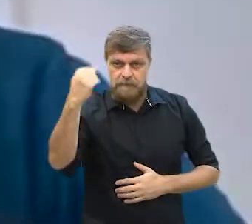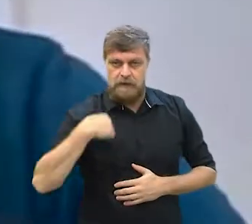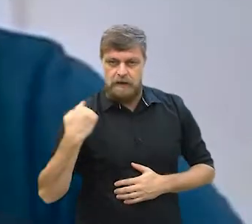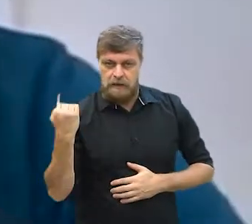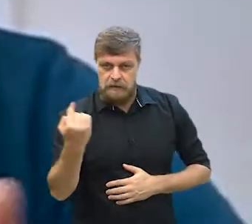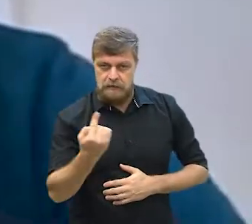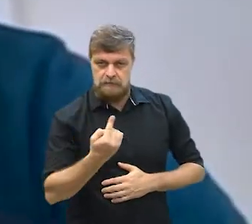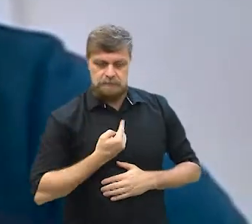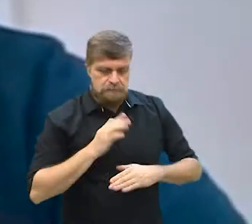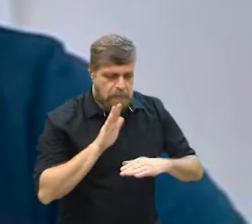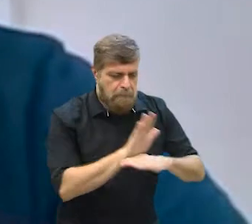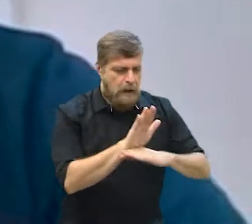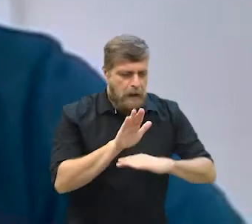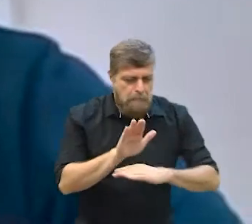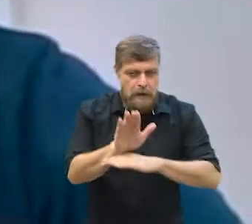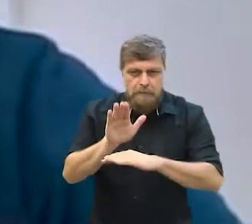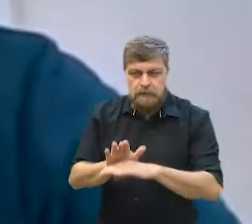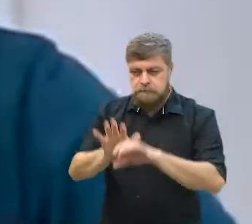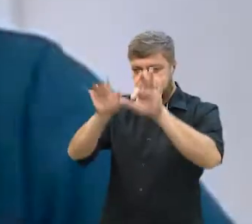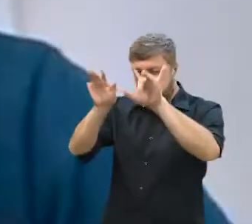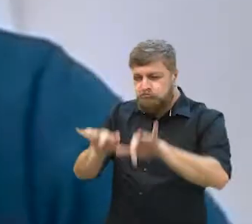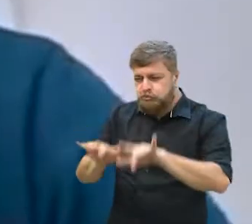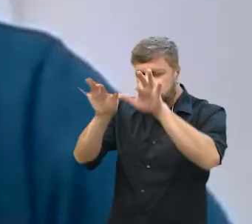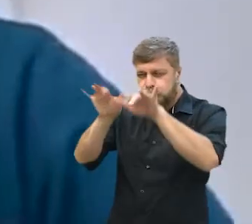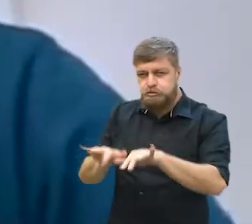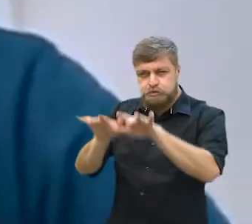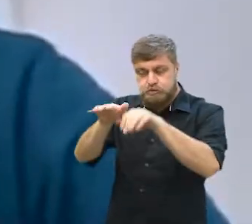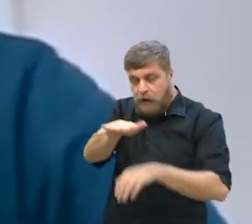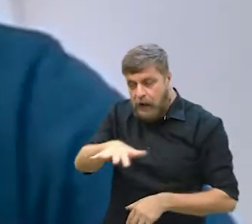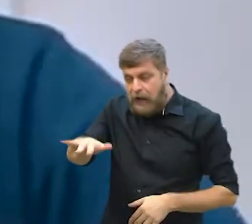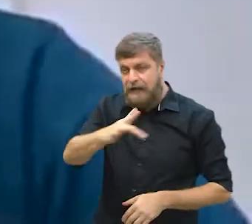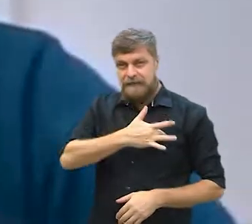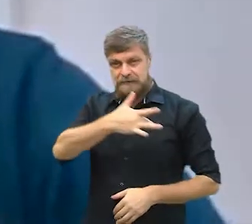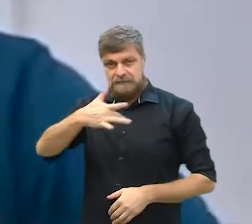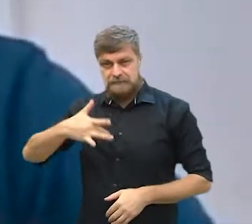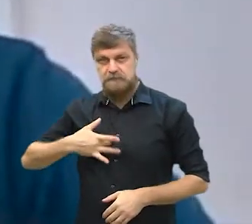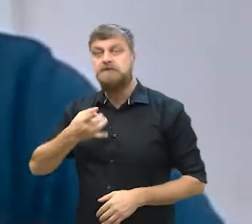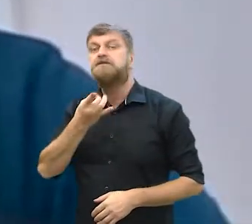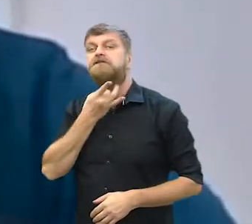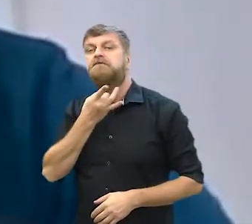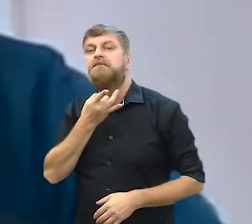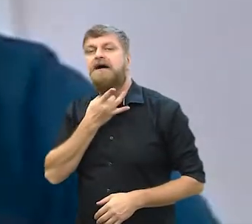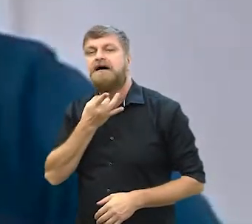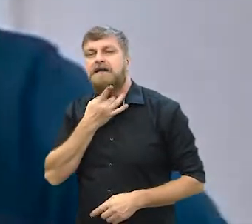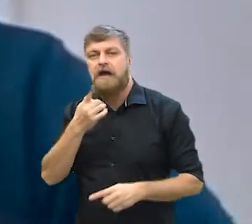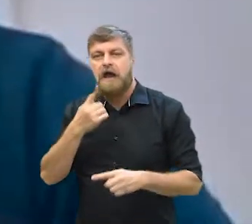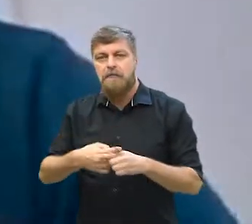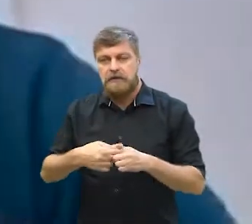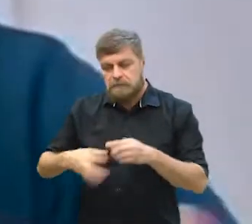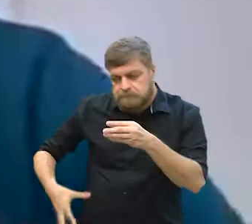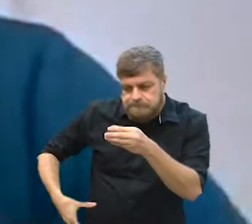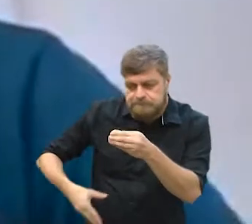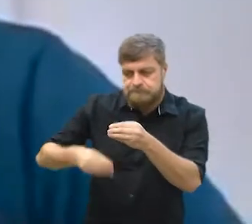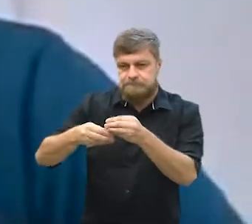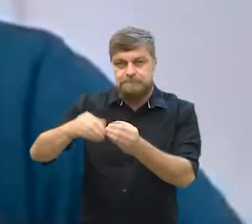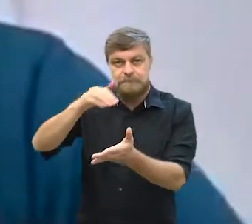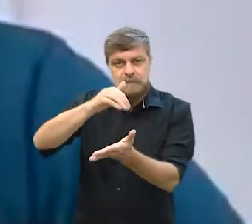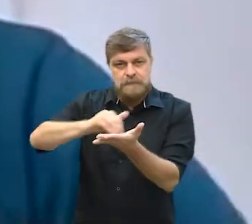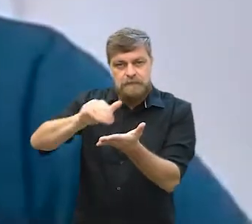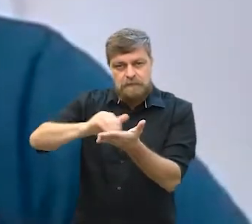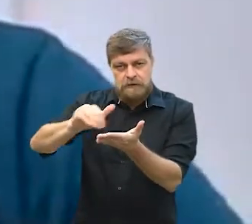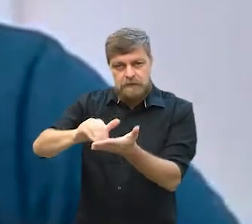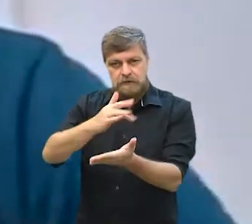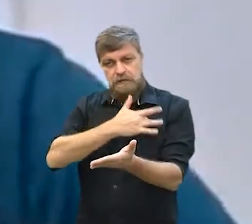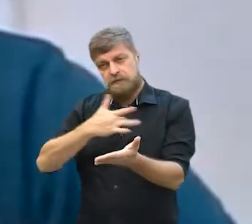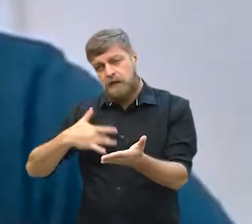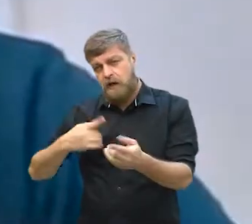estamos provendo a digitalização, né, da saúde do município, por que não agregar mais valor à Secretaria